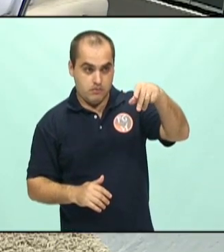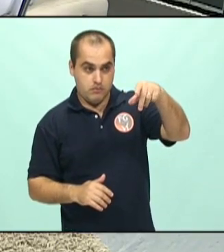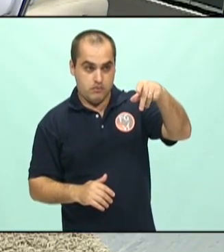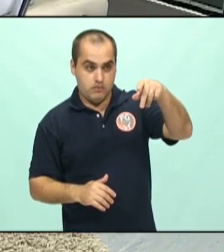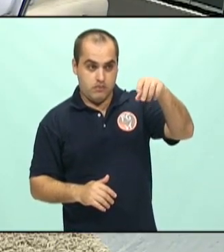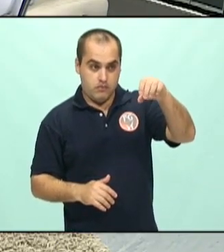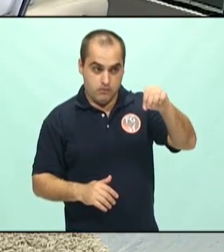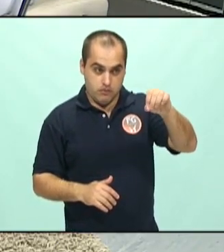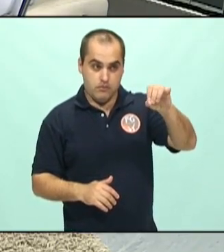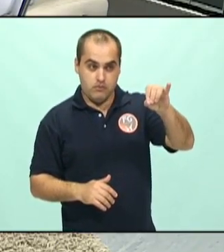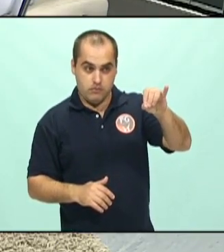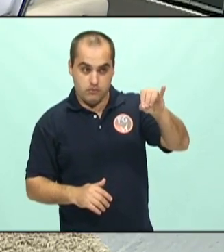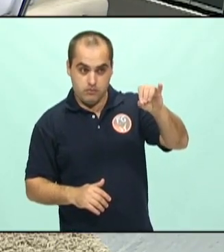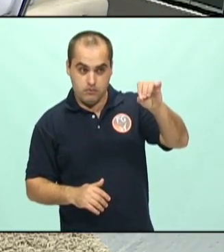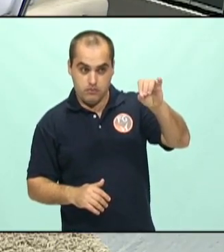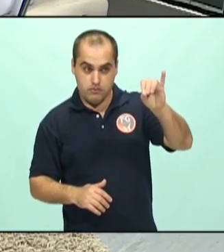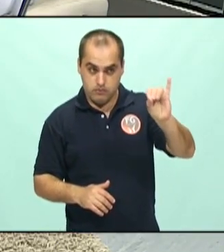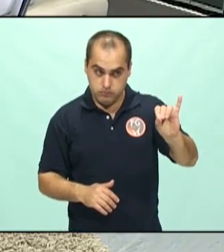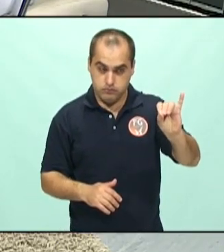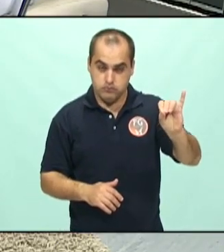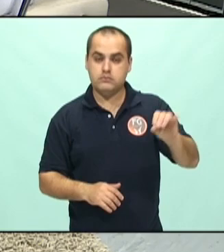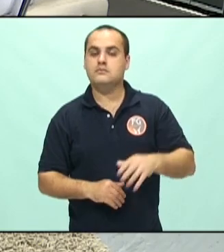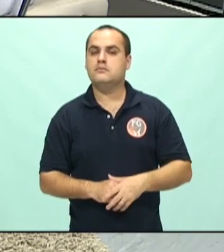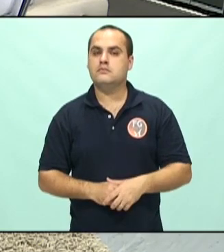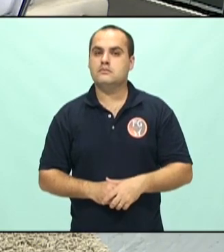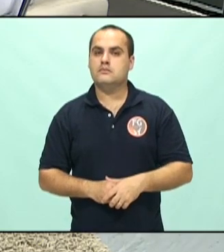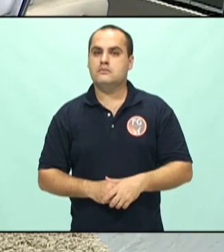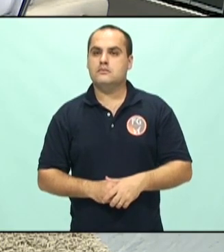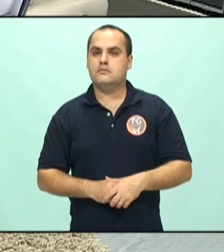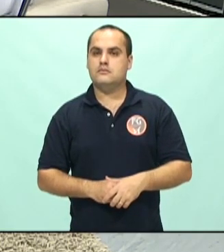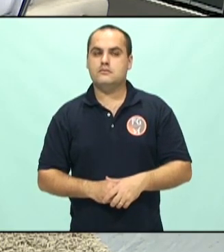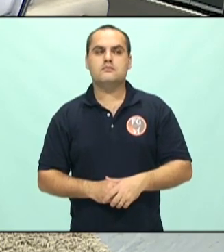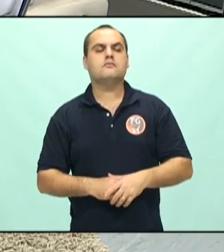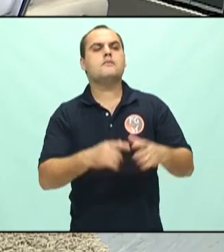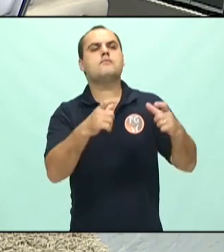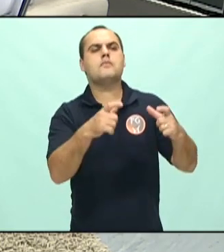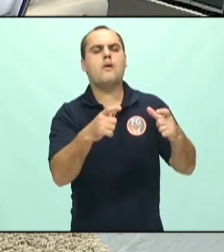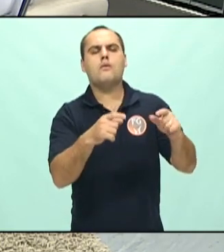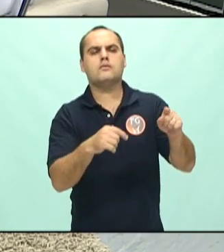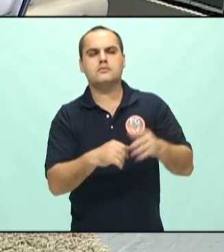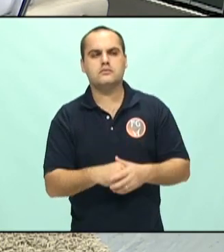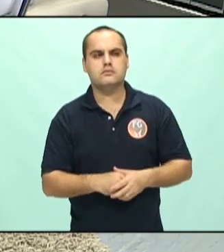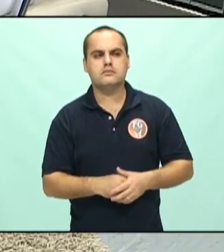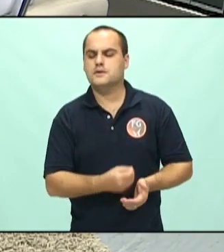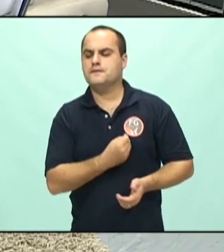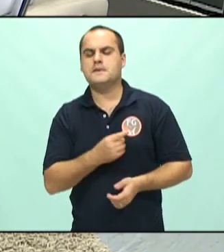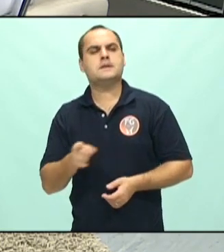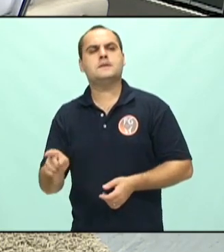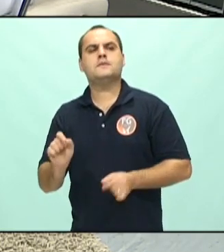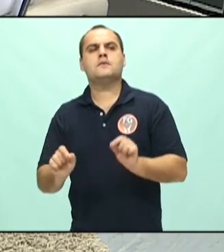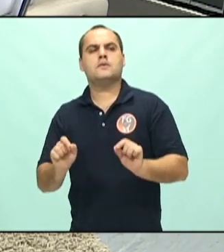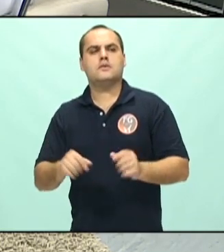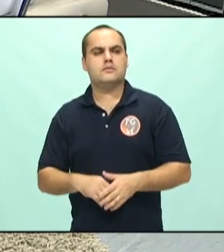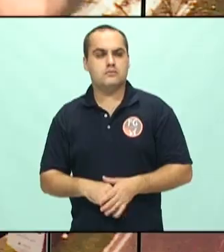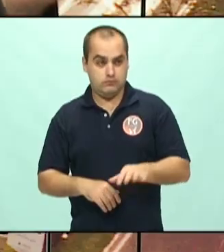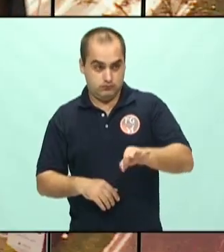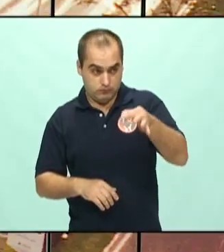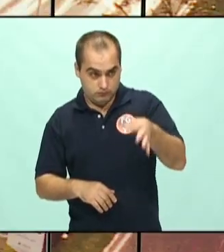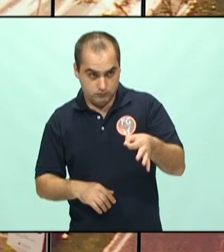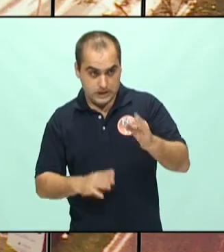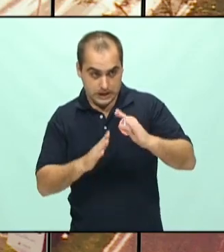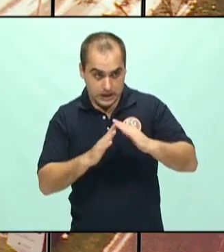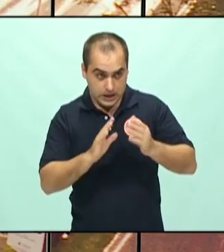imigrante então já que você é da um jegue pra onde você vai fazer um bom mundial para qualificar é